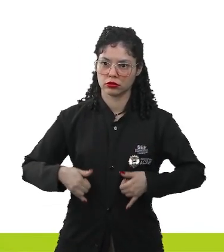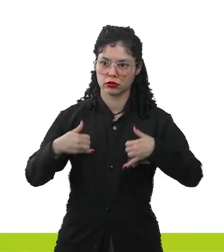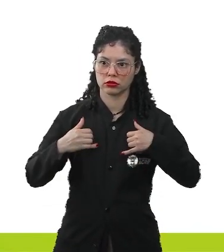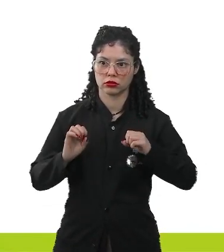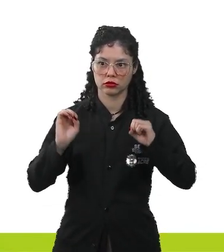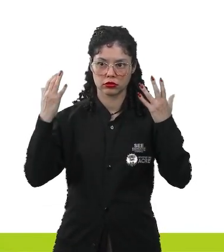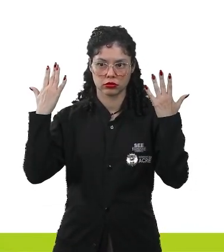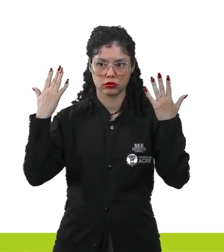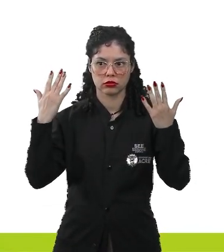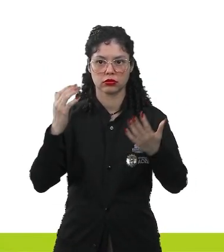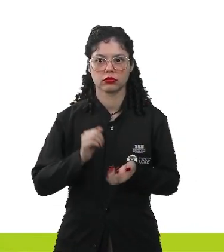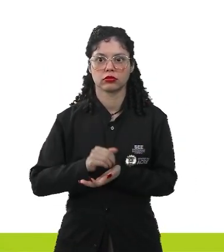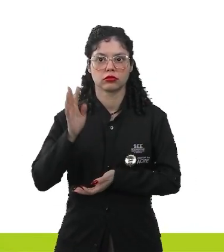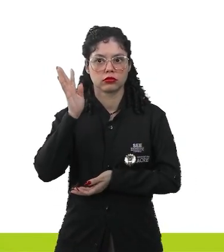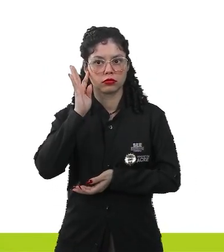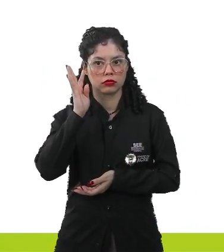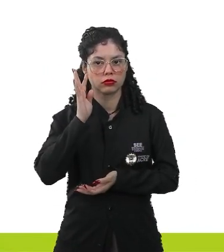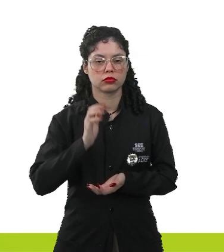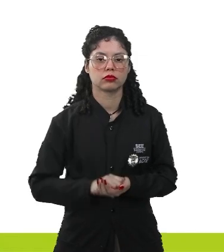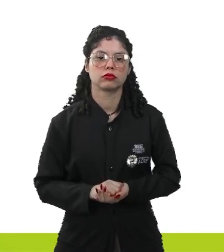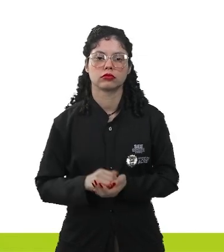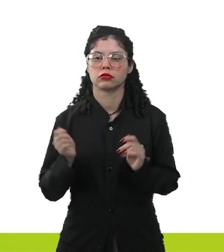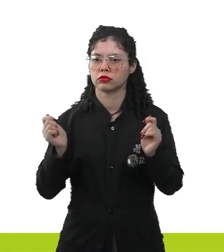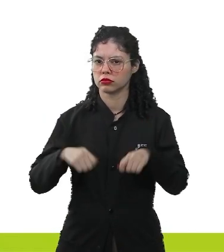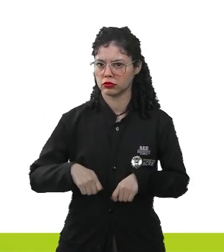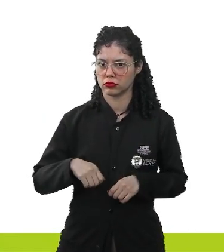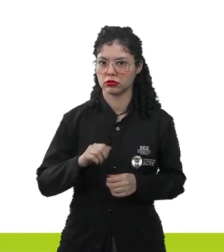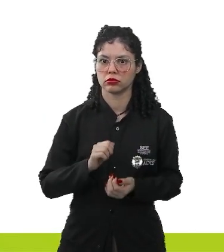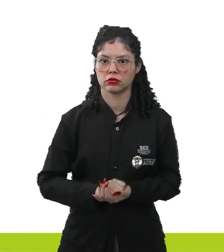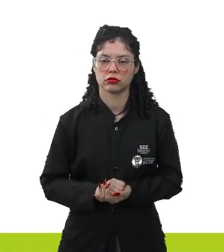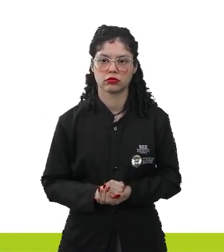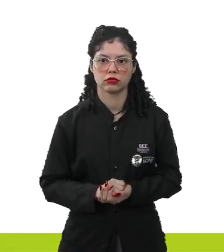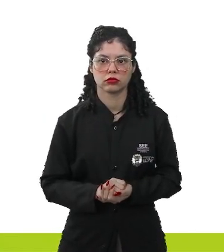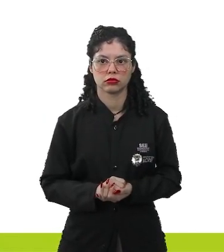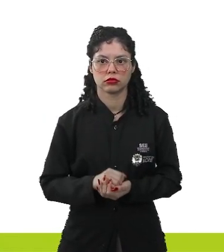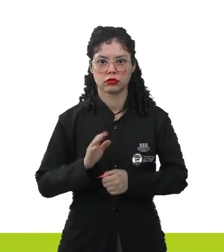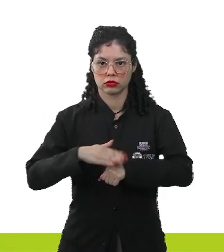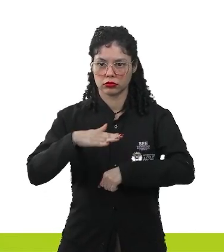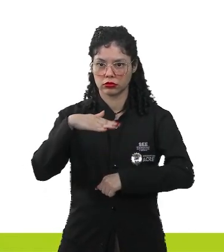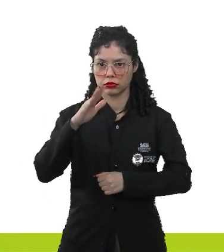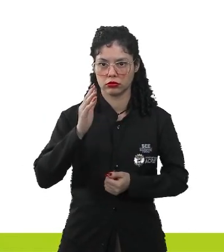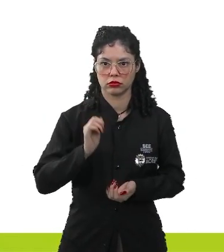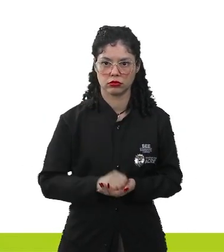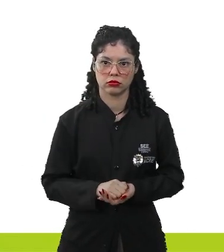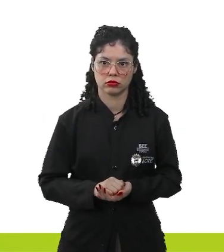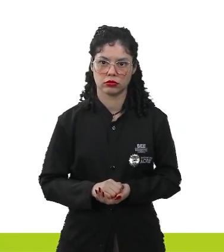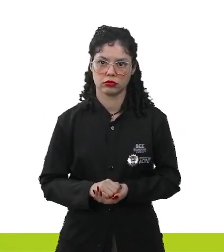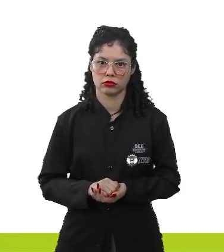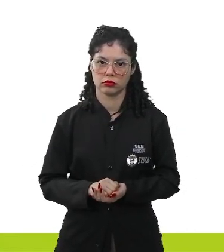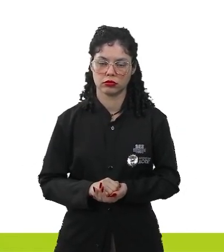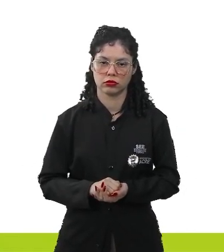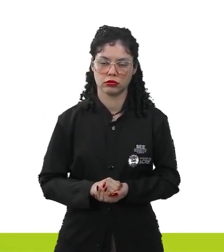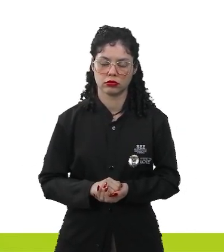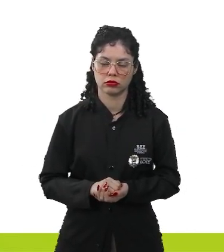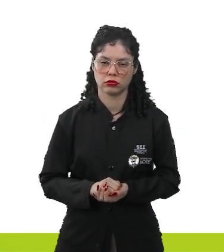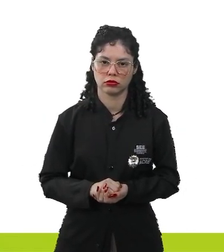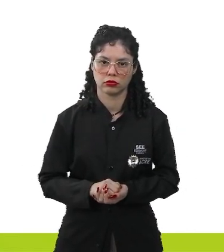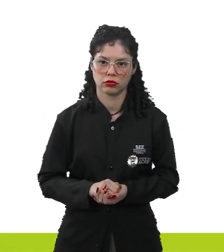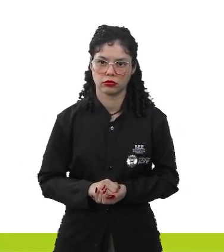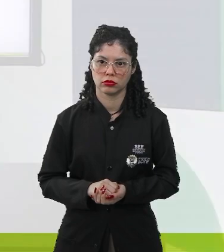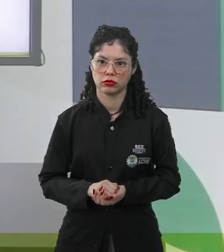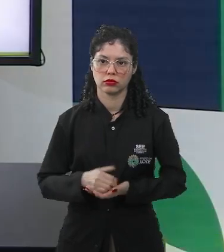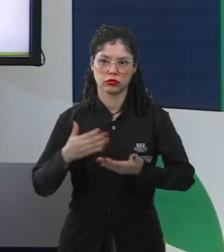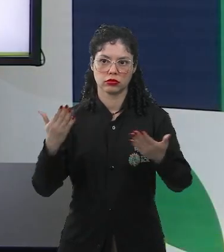é quarta-feira, pois é o dia que ele consome mais calorias.